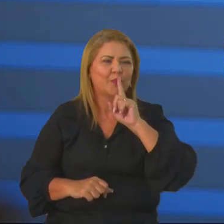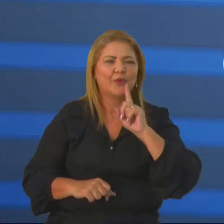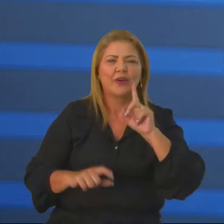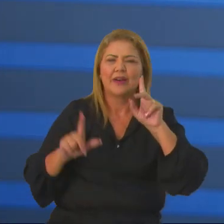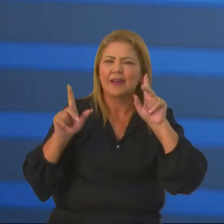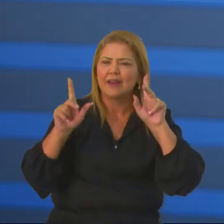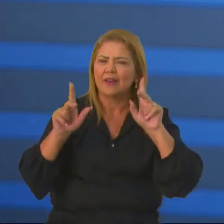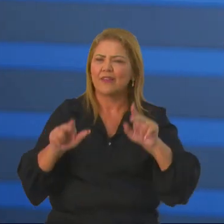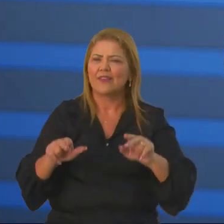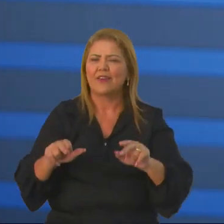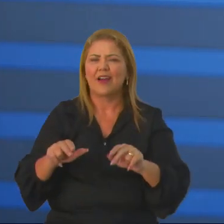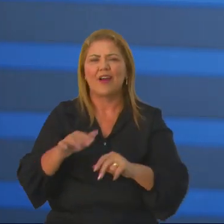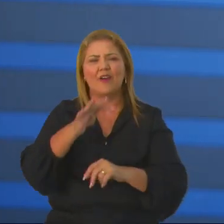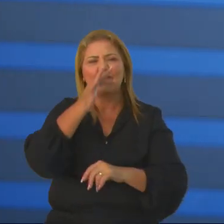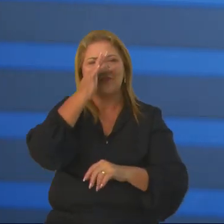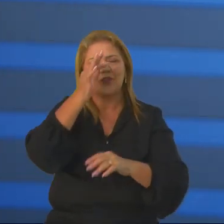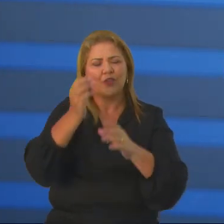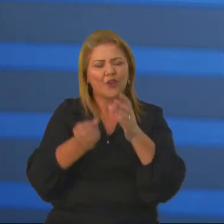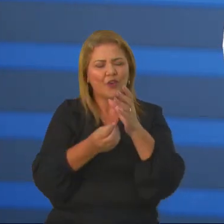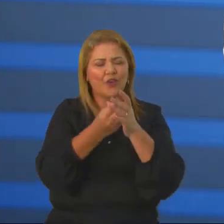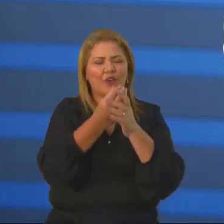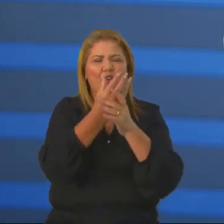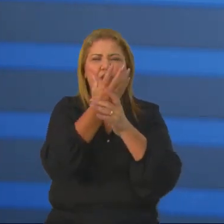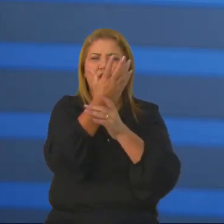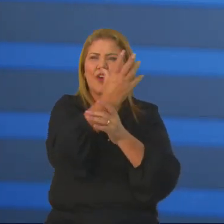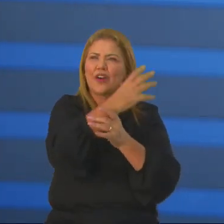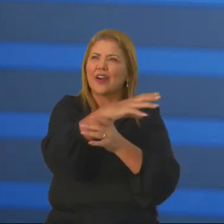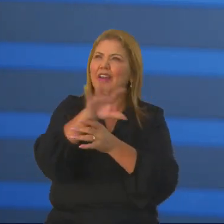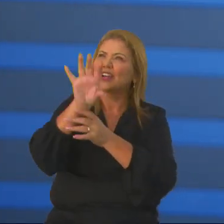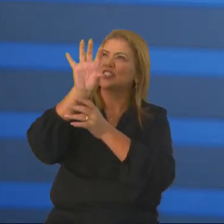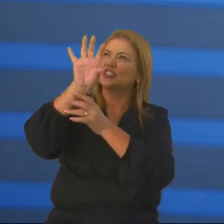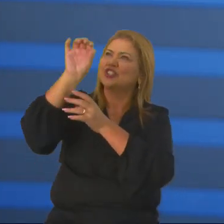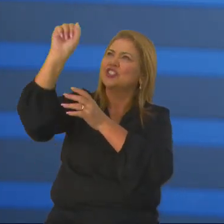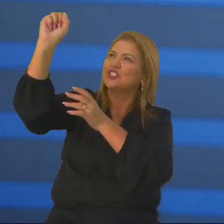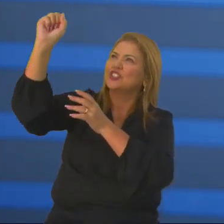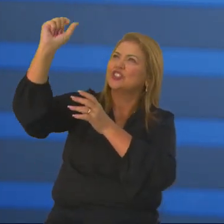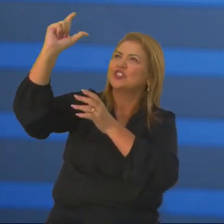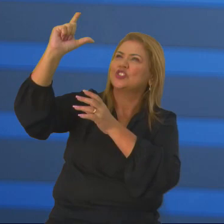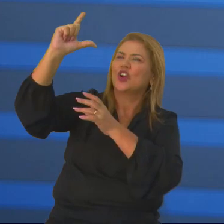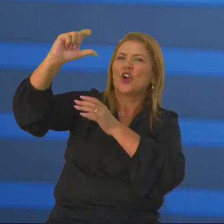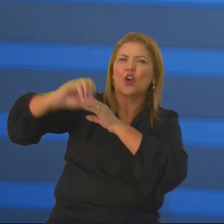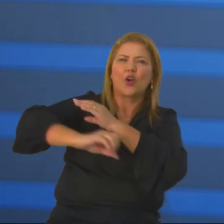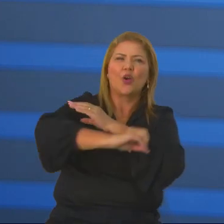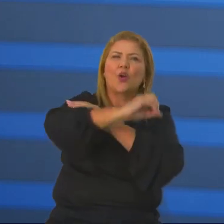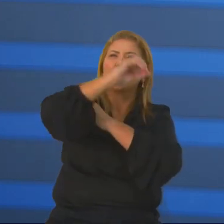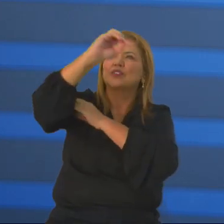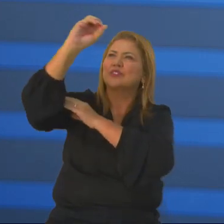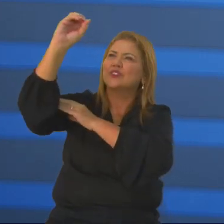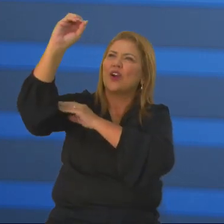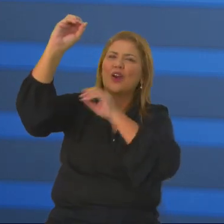como um girassol, como um girassol